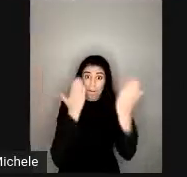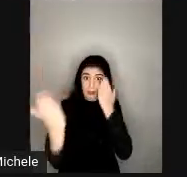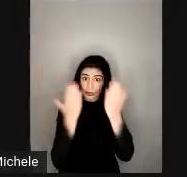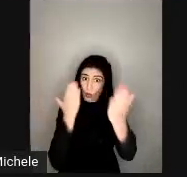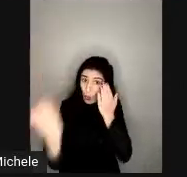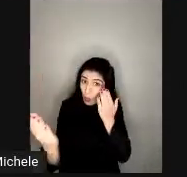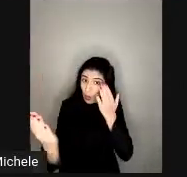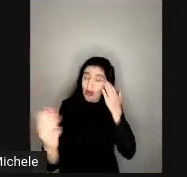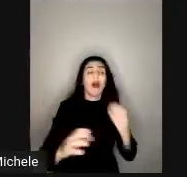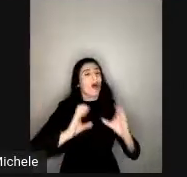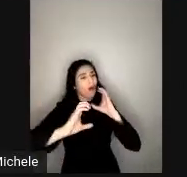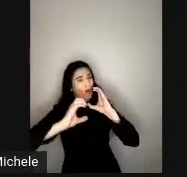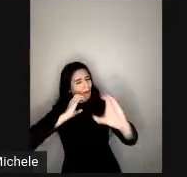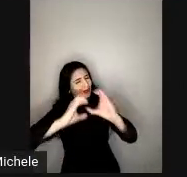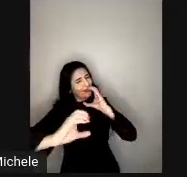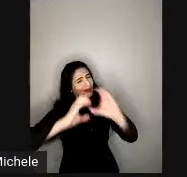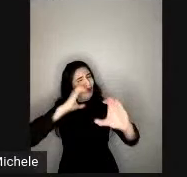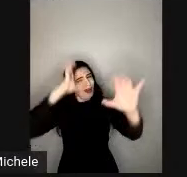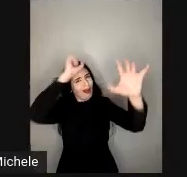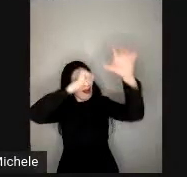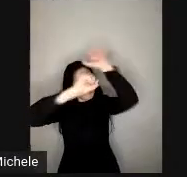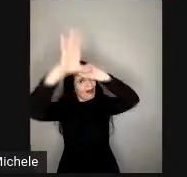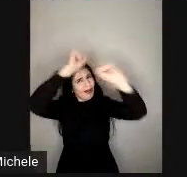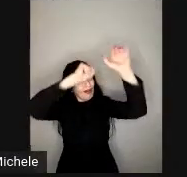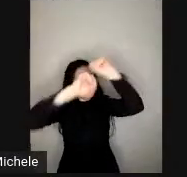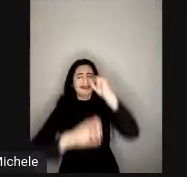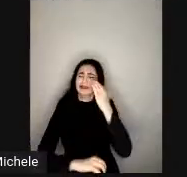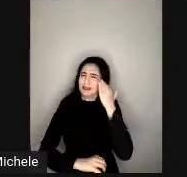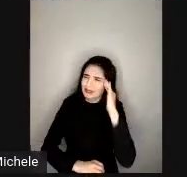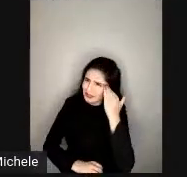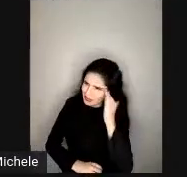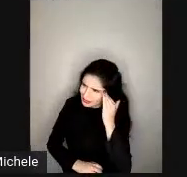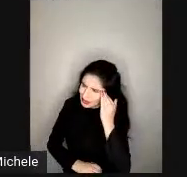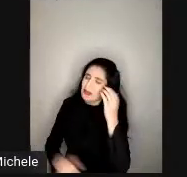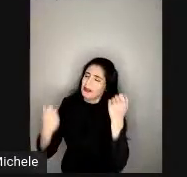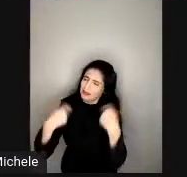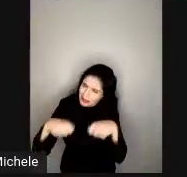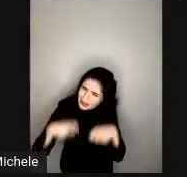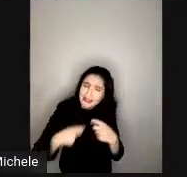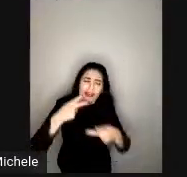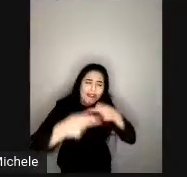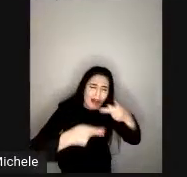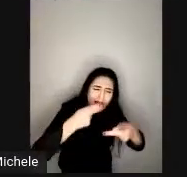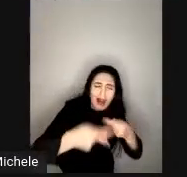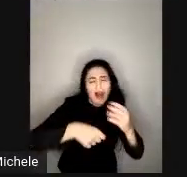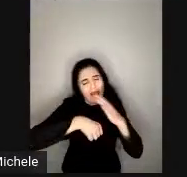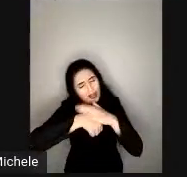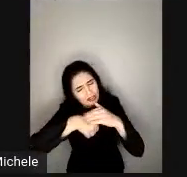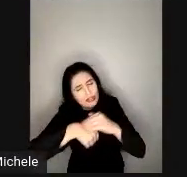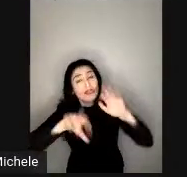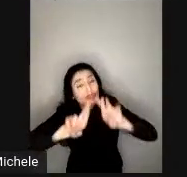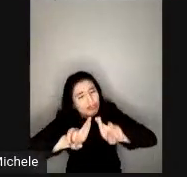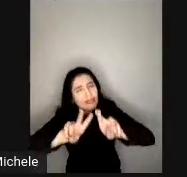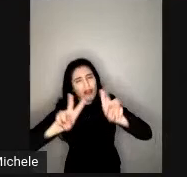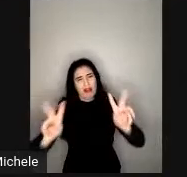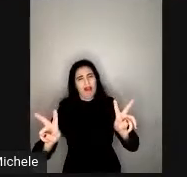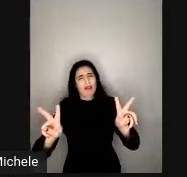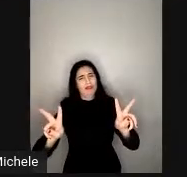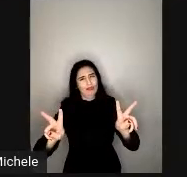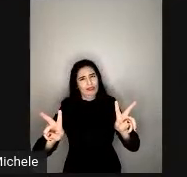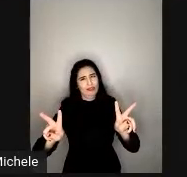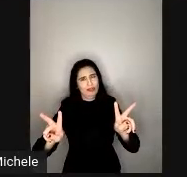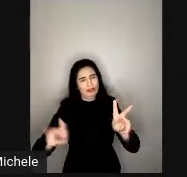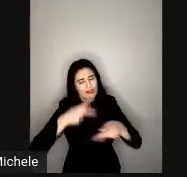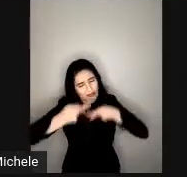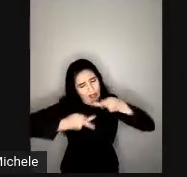traziam... A gente compreendia que o processo precisava ser mudado em função das informações que a gente recebia. Então,